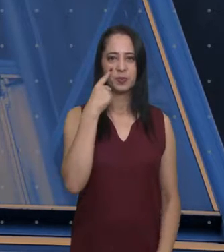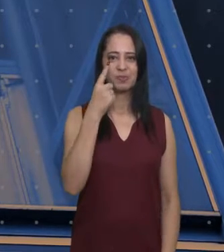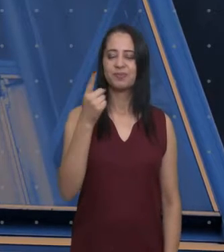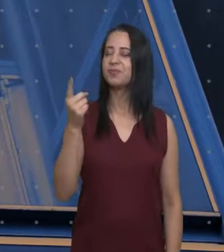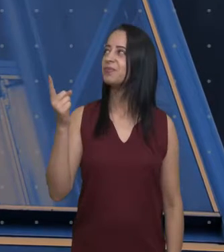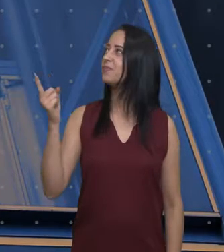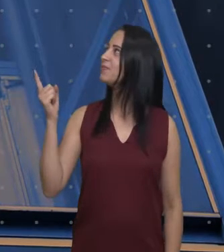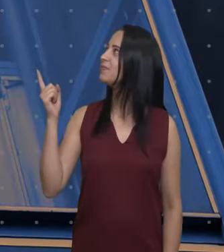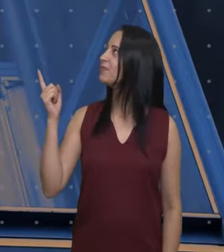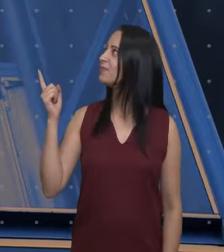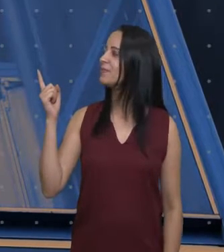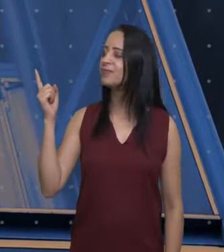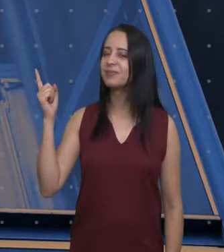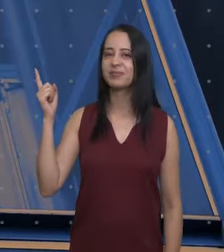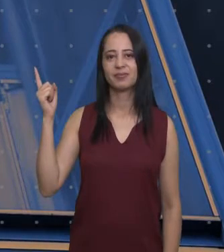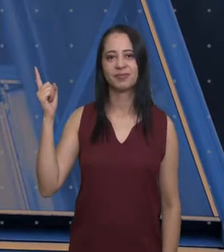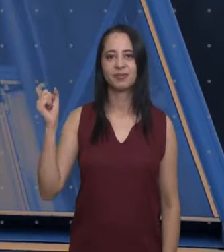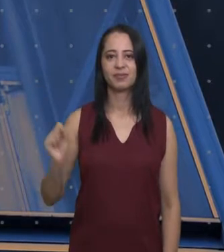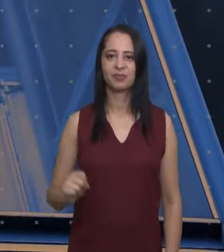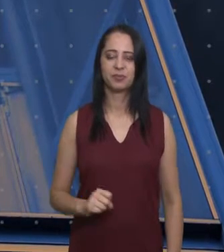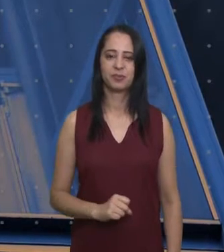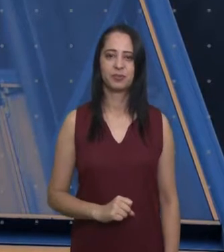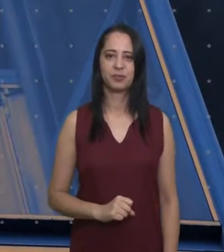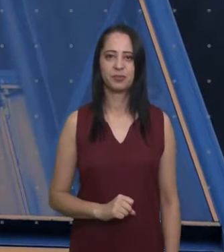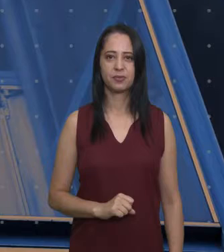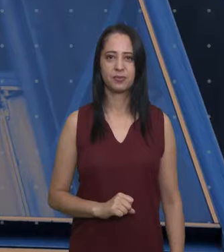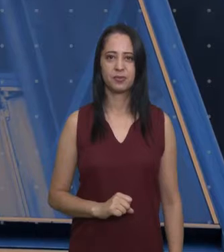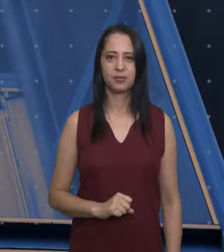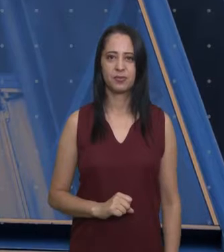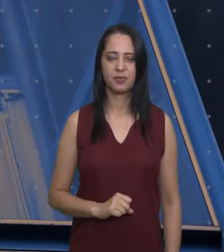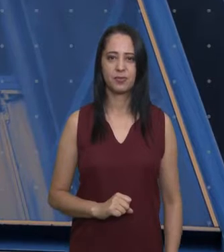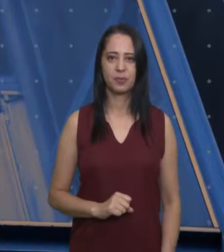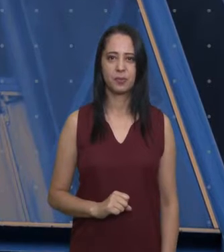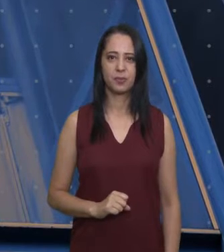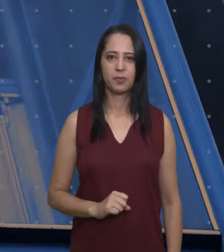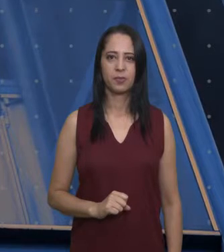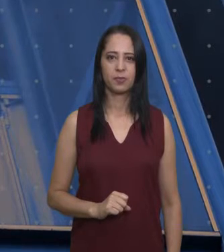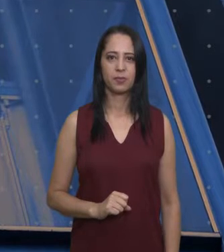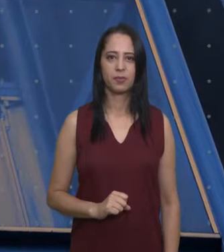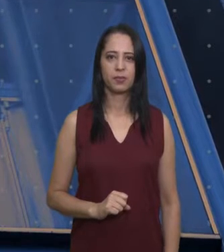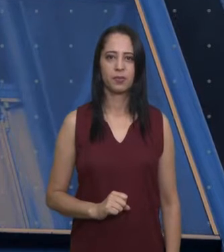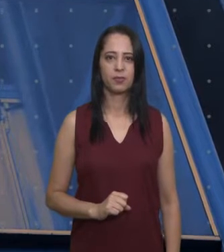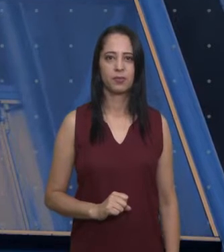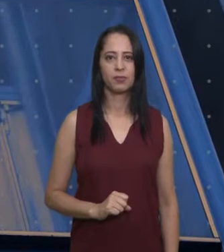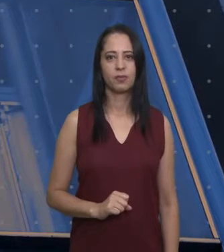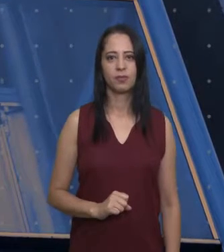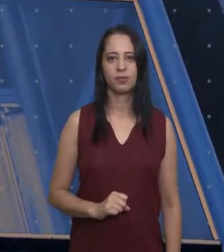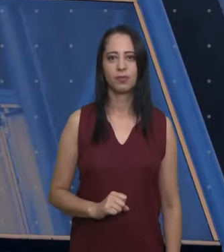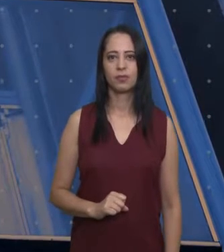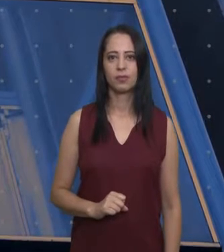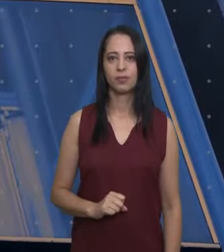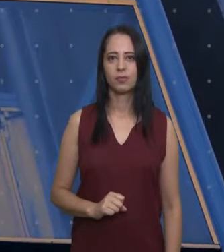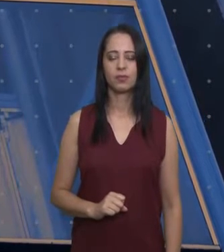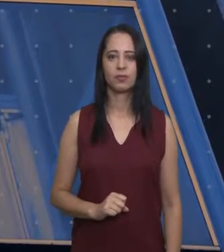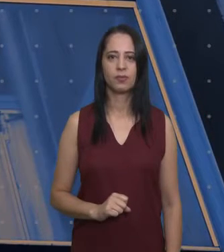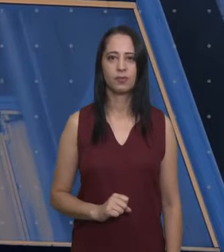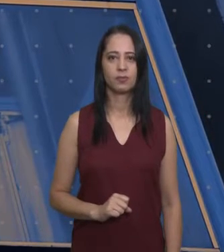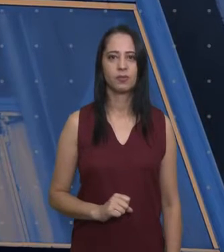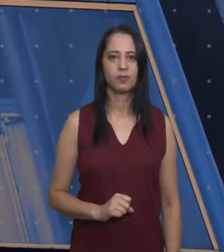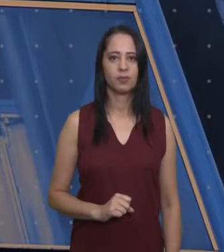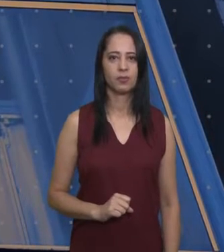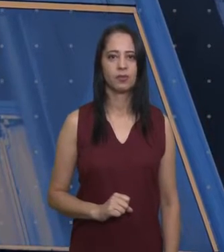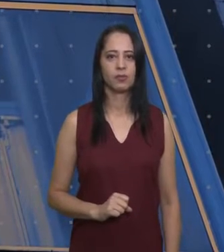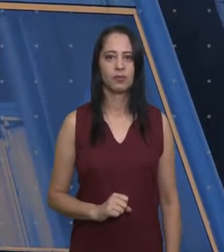O PAT, Posto de Atendimento ao Trabalhador de São José dos Campos, tem oportunidades de emprego para ajudante de